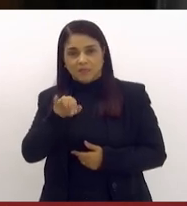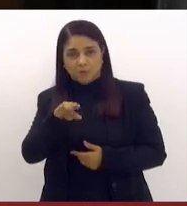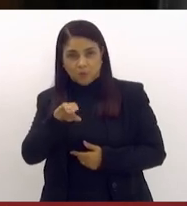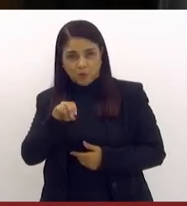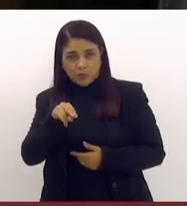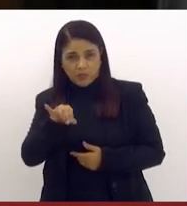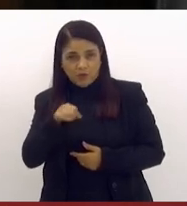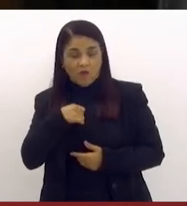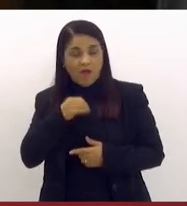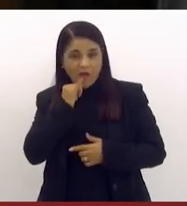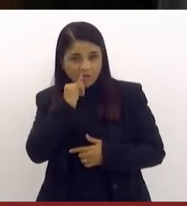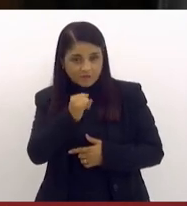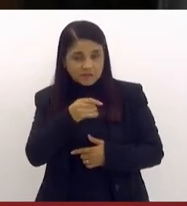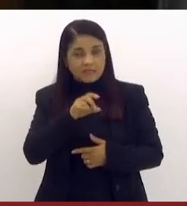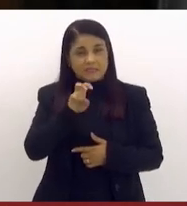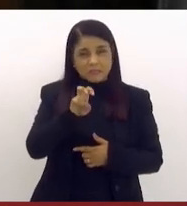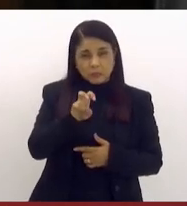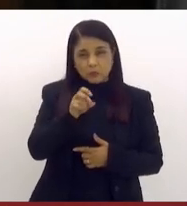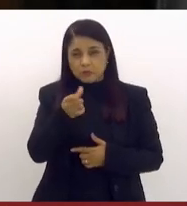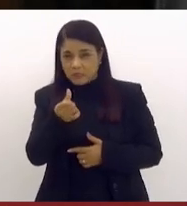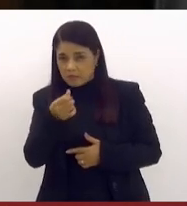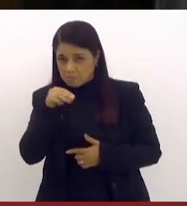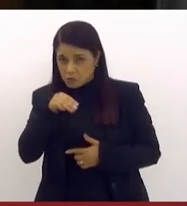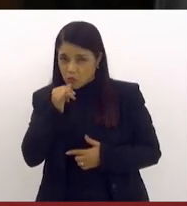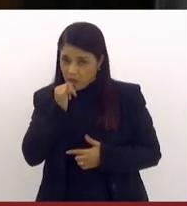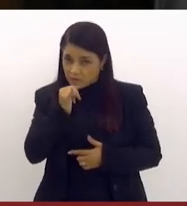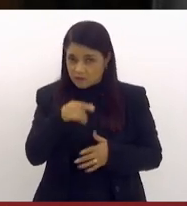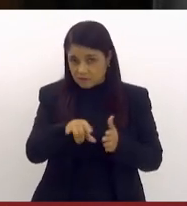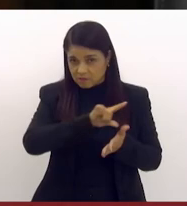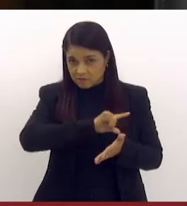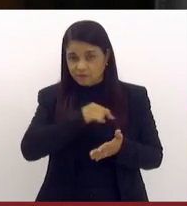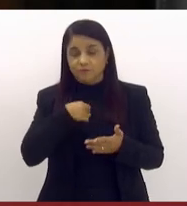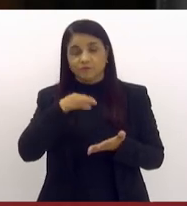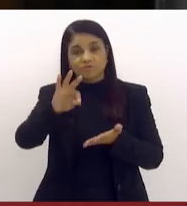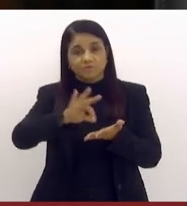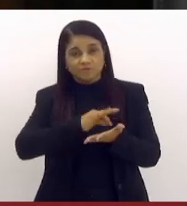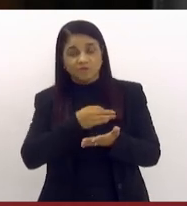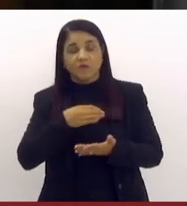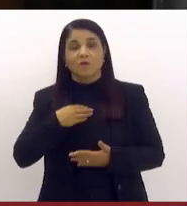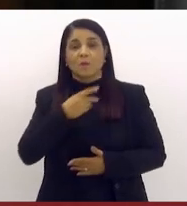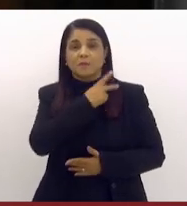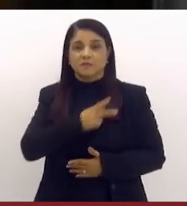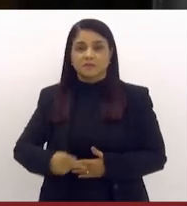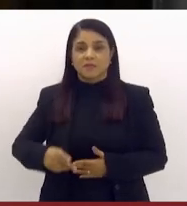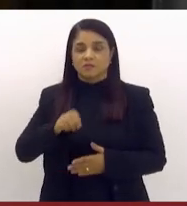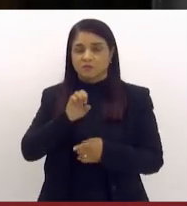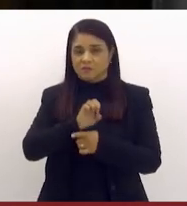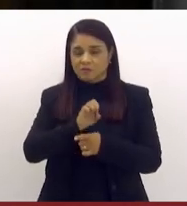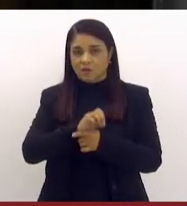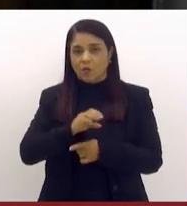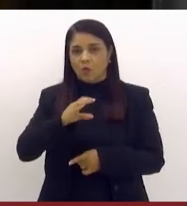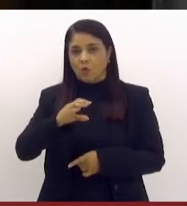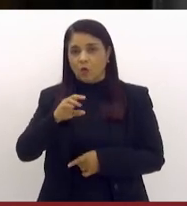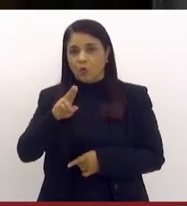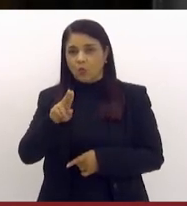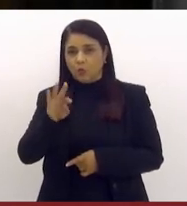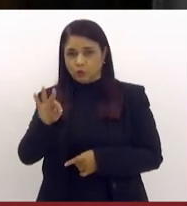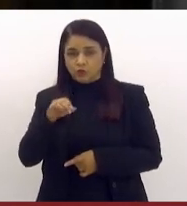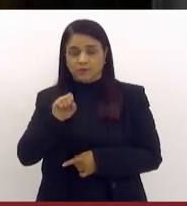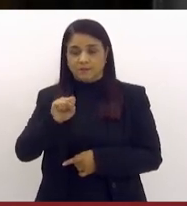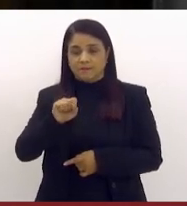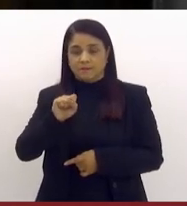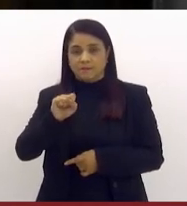de 5 a 6 minutos o próximo inscrito é o presidente Estadual da Cut mais conhecido como Sandrão nosso